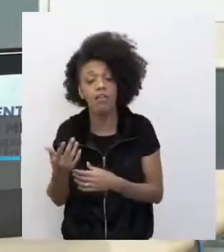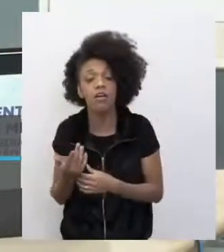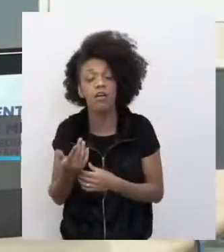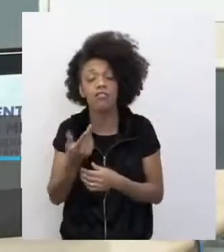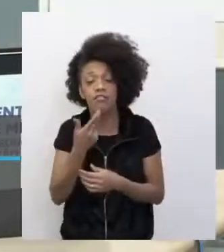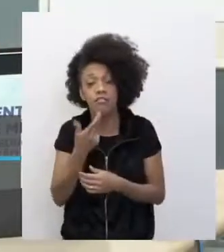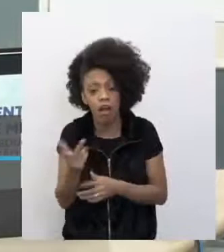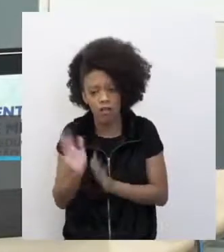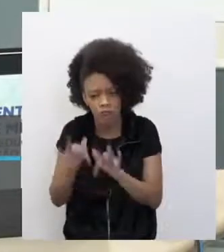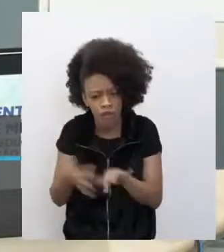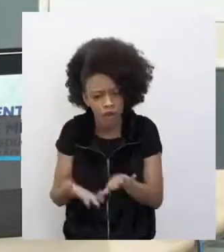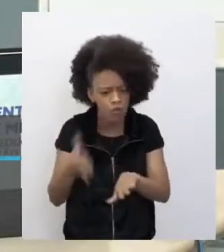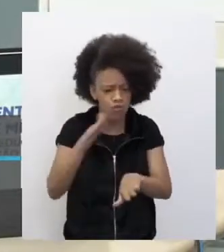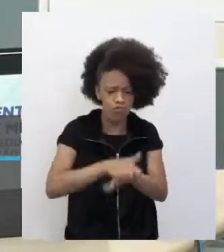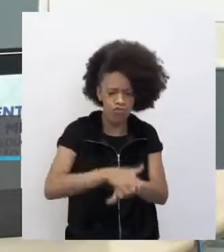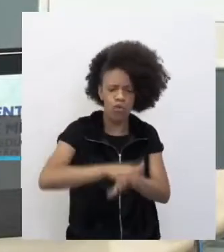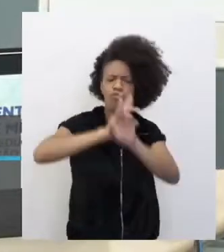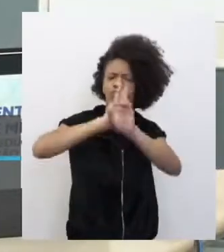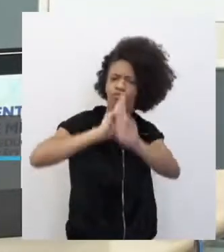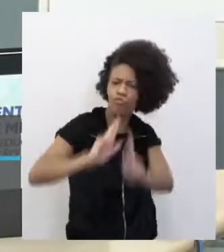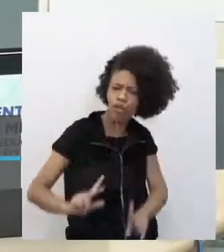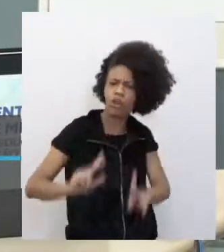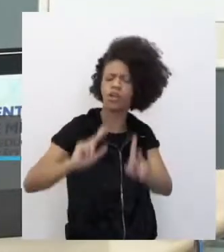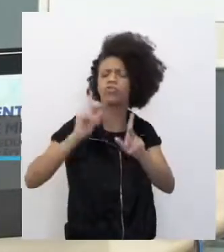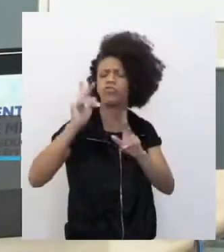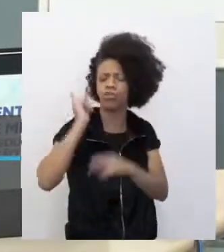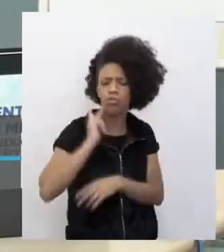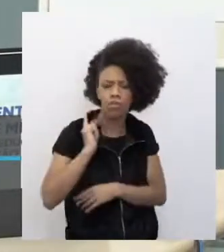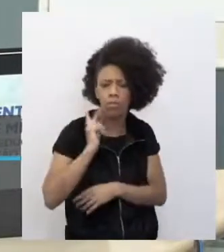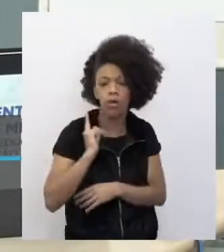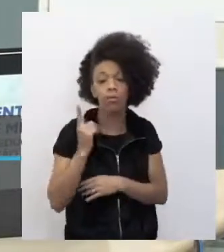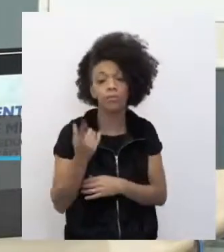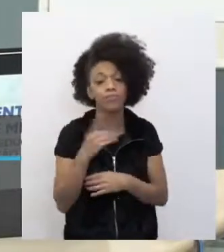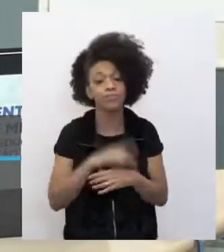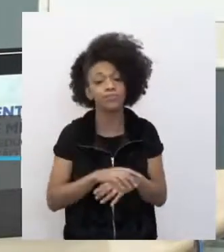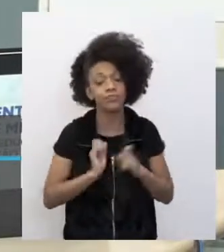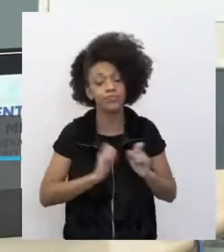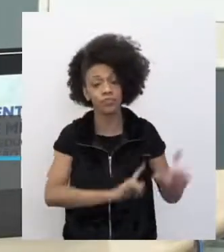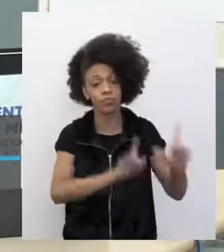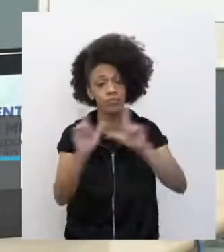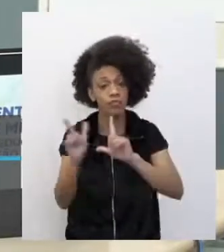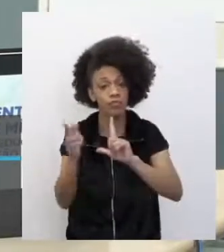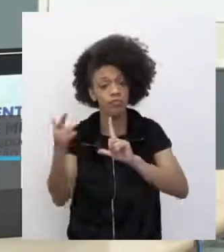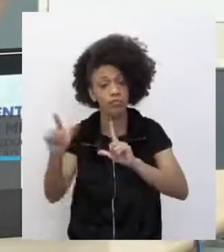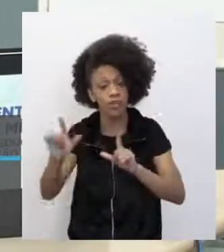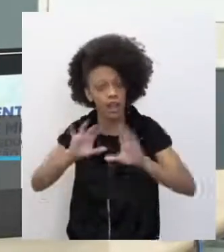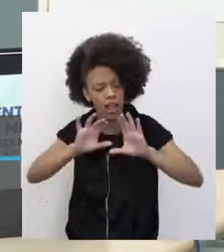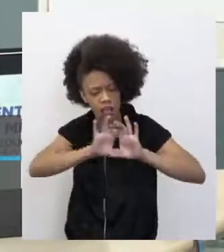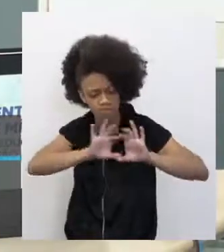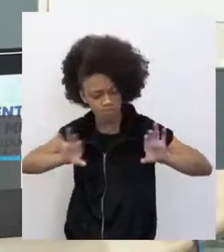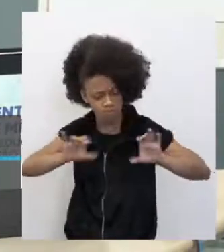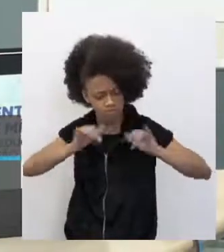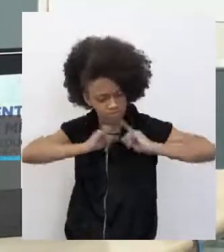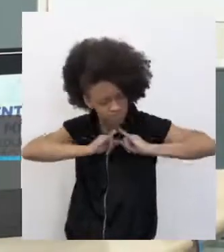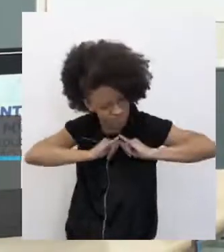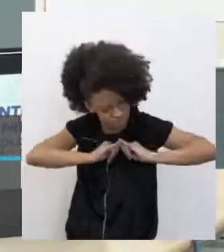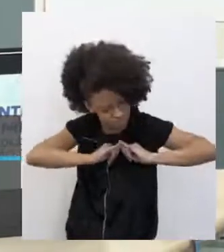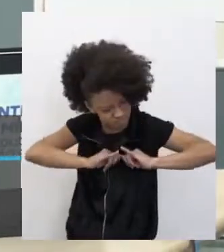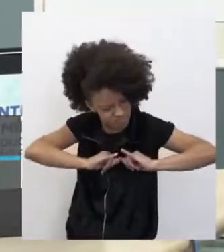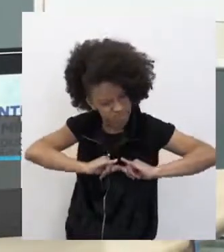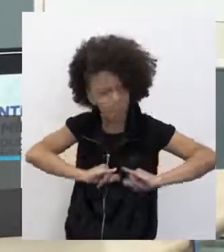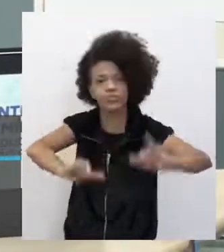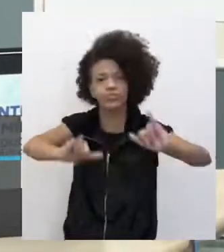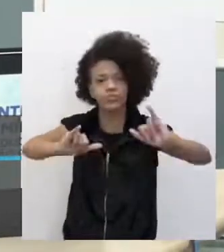que ser diferente é normal. No último post que aparece a imagem deles, ela dá ali, ela